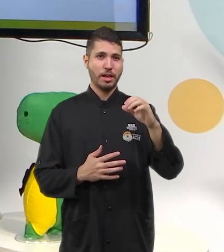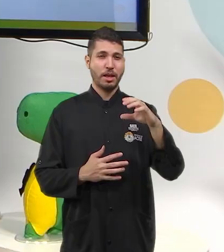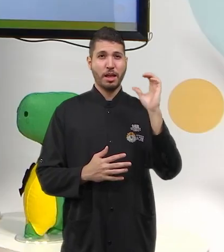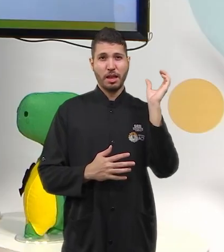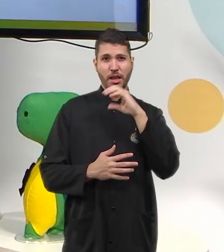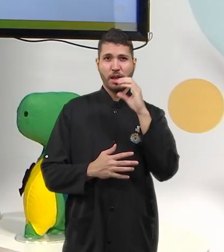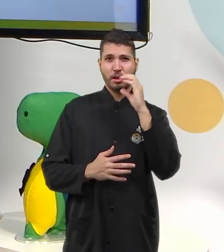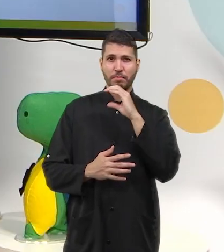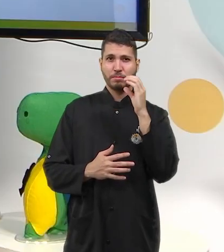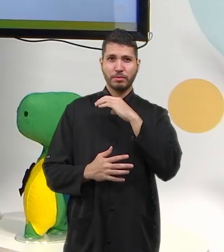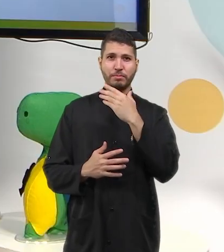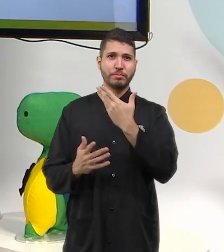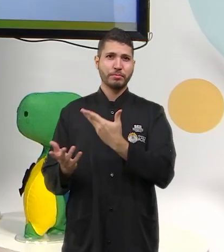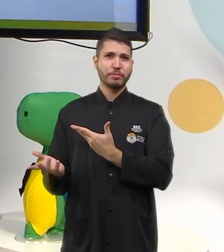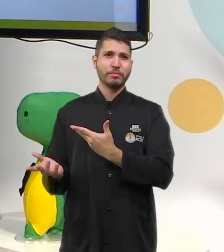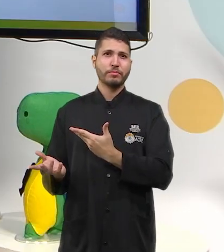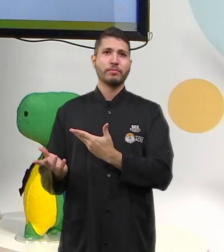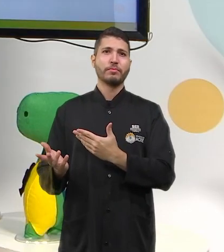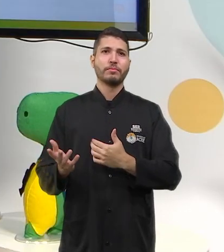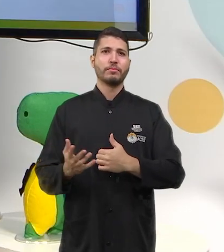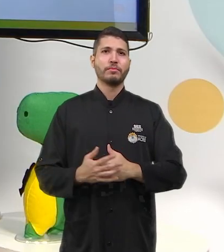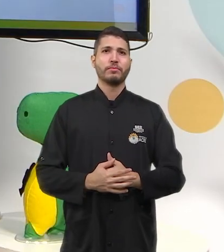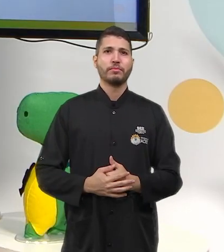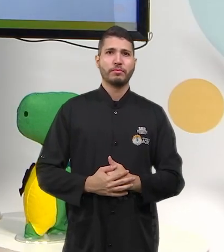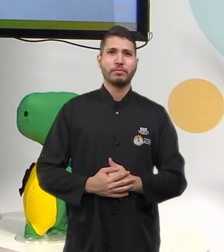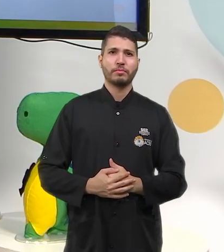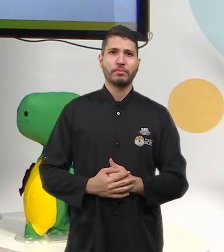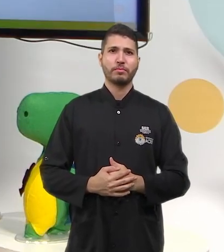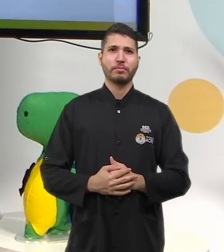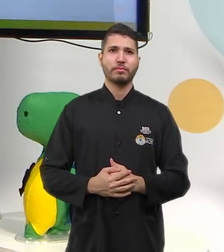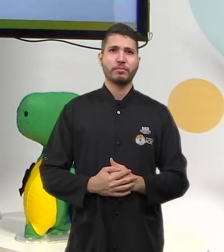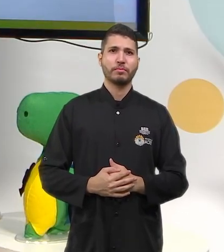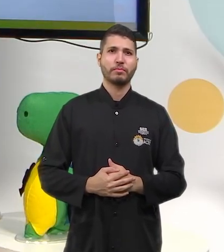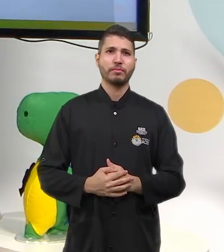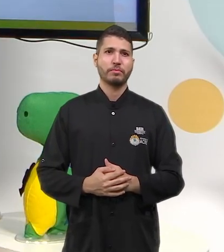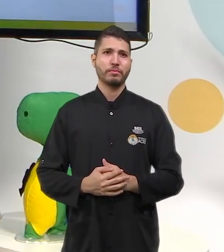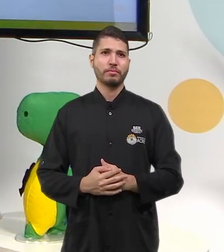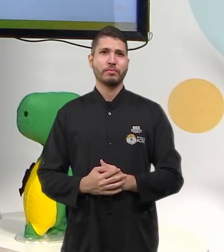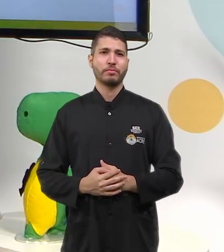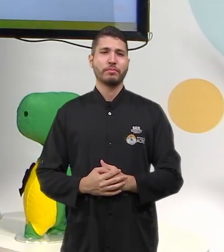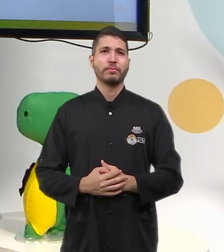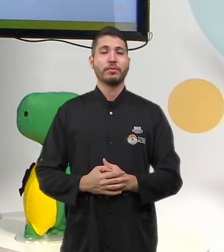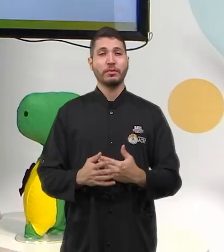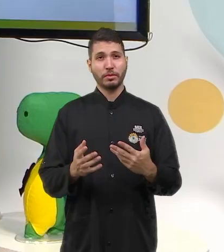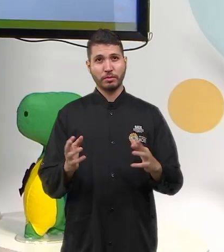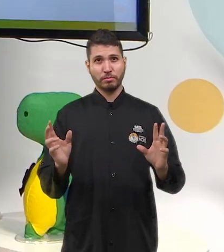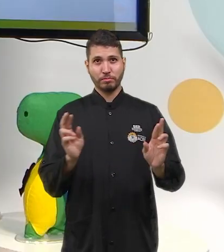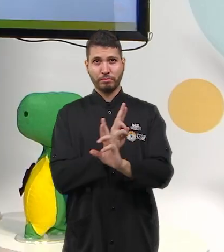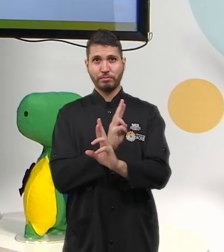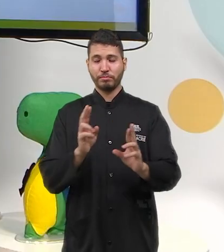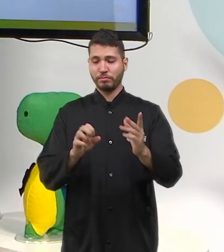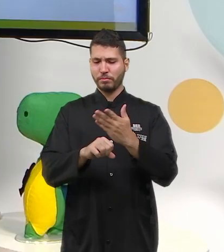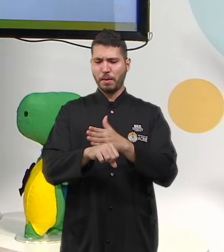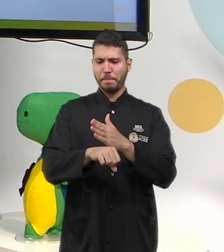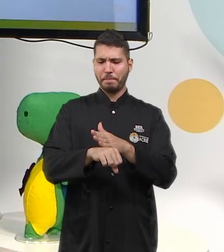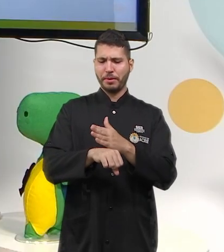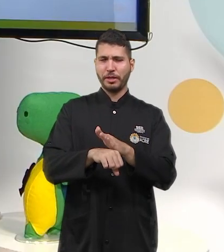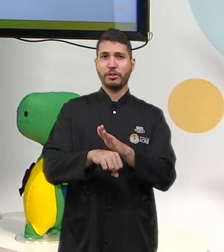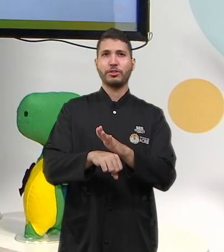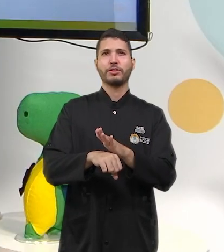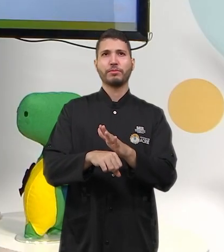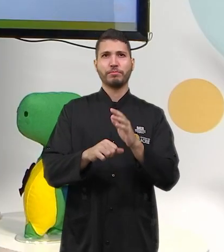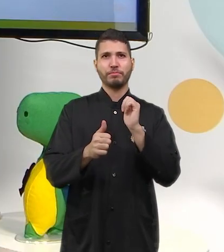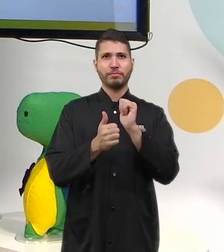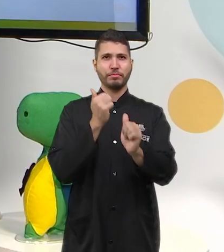a correlacionar o atributo, a capacidade física, a uma prática esportiva. O arremesso de um peso,